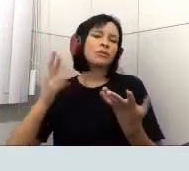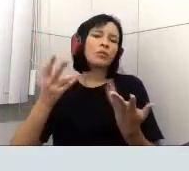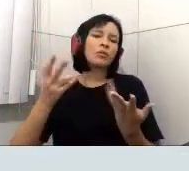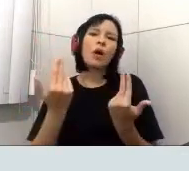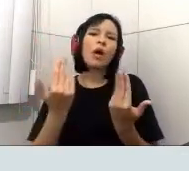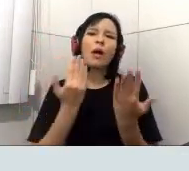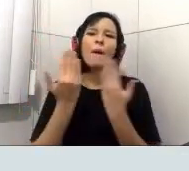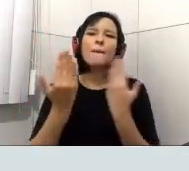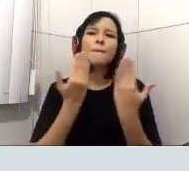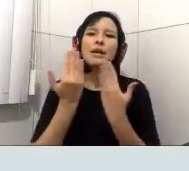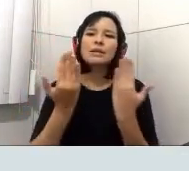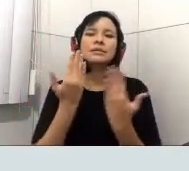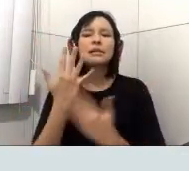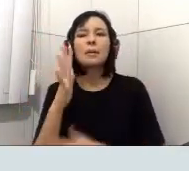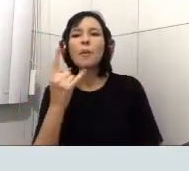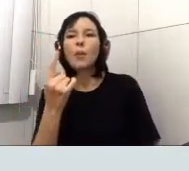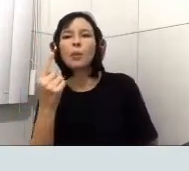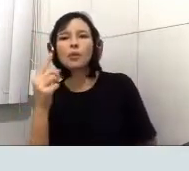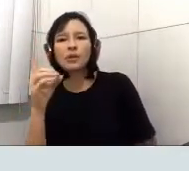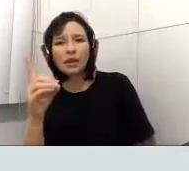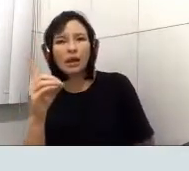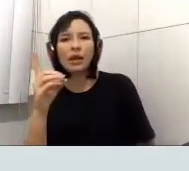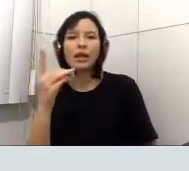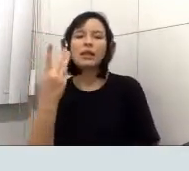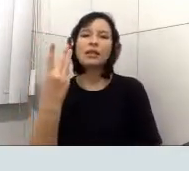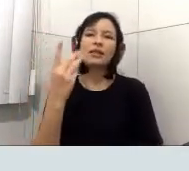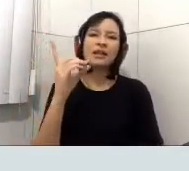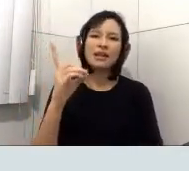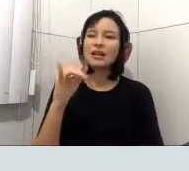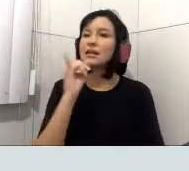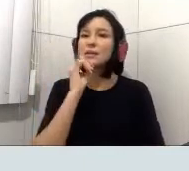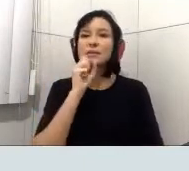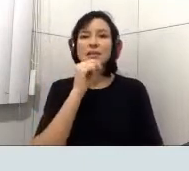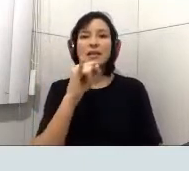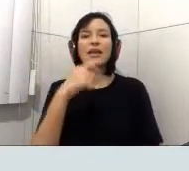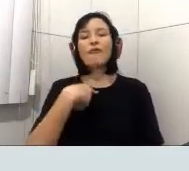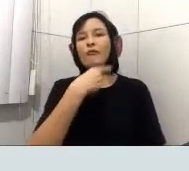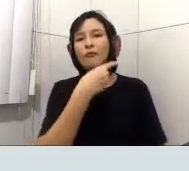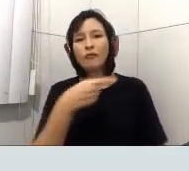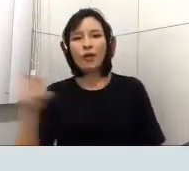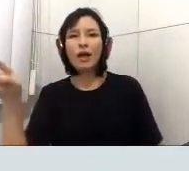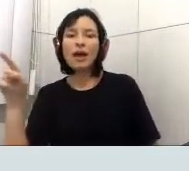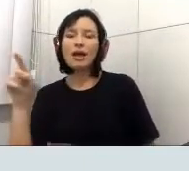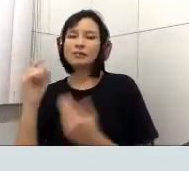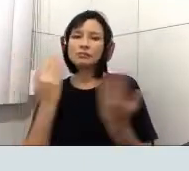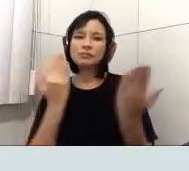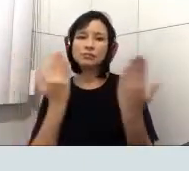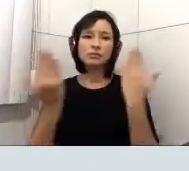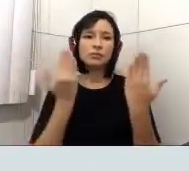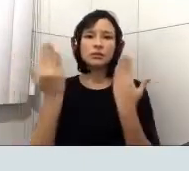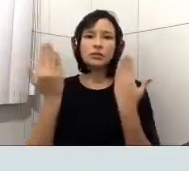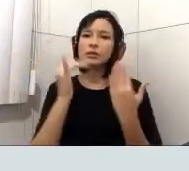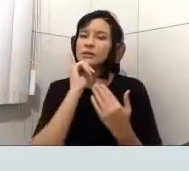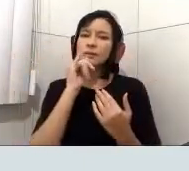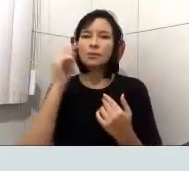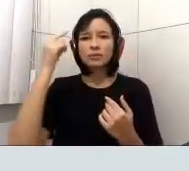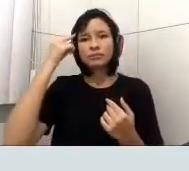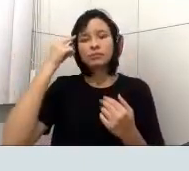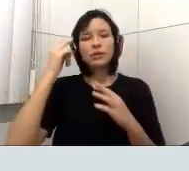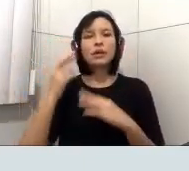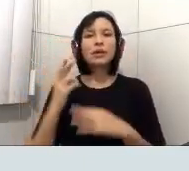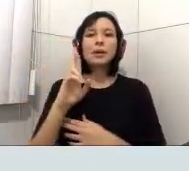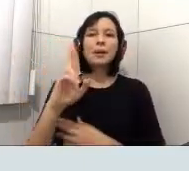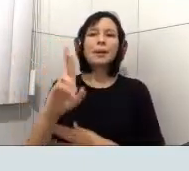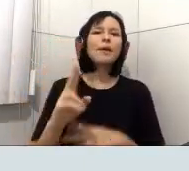fosse mais ou menos isso. Se você vai ver, eu gosto de representar as dimensões na minha cabeça de